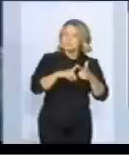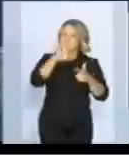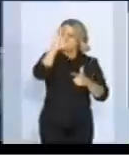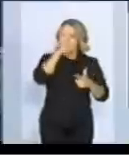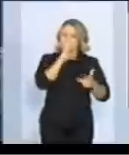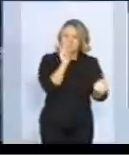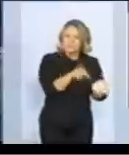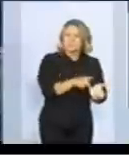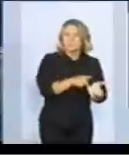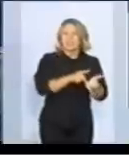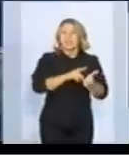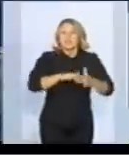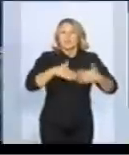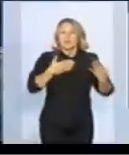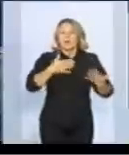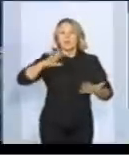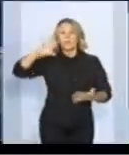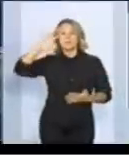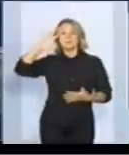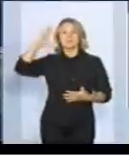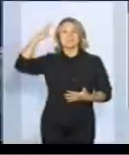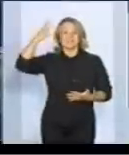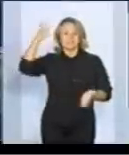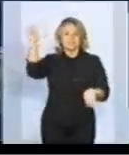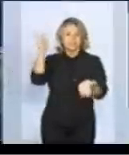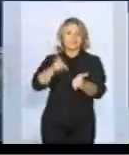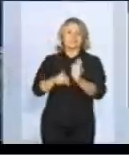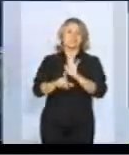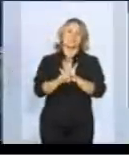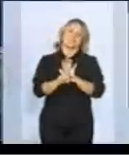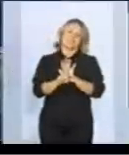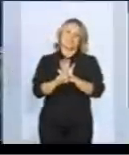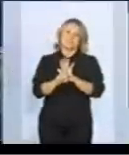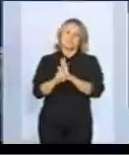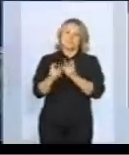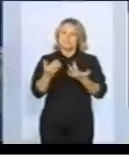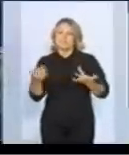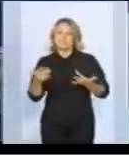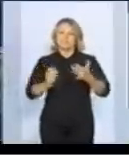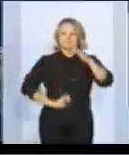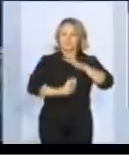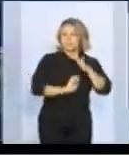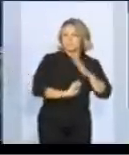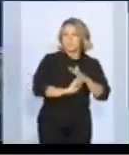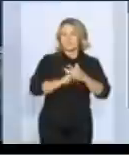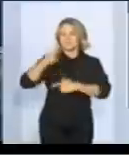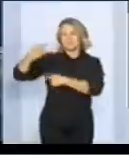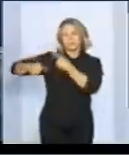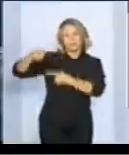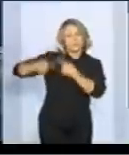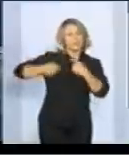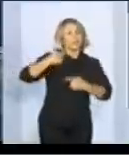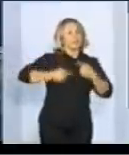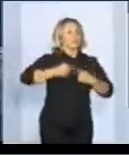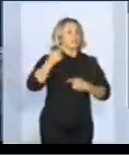E qual será o resultado da implementação desta lei? Em termos de custos para as empresas, em termos de concorrência, em termos